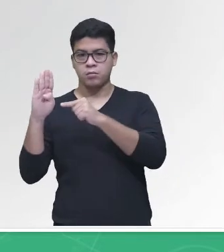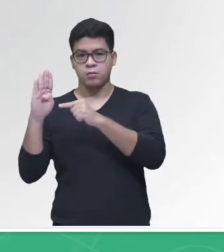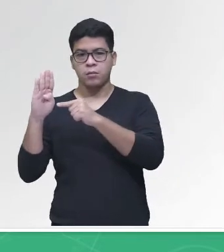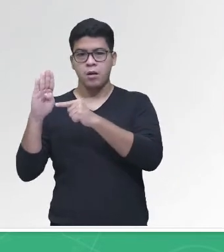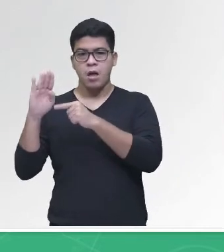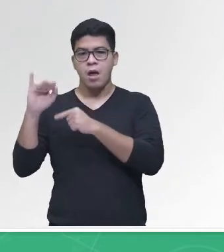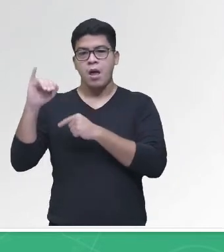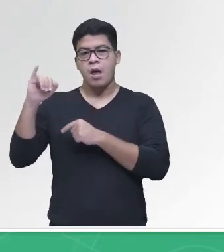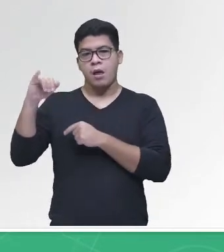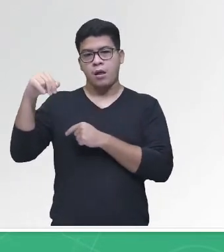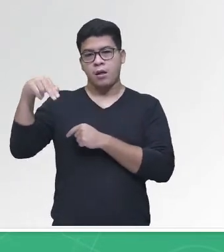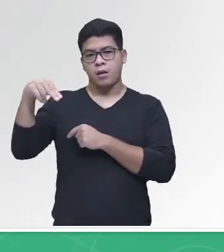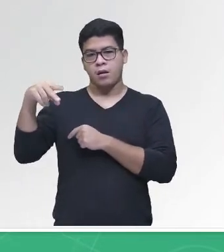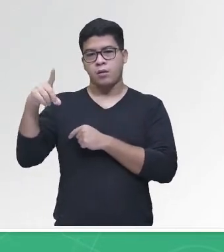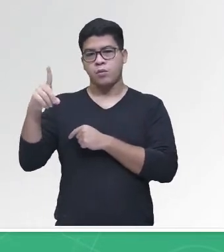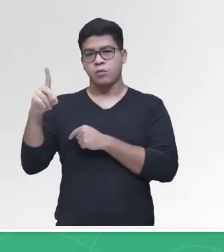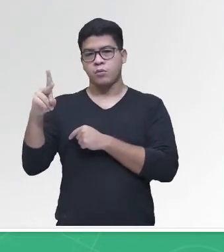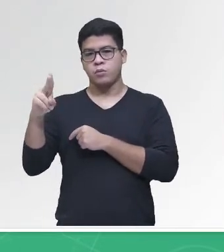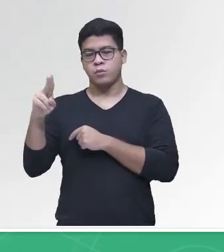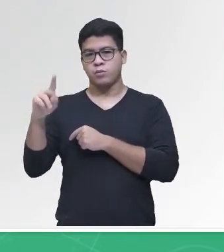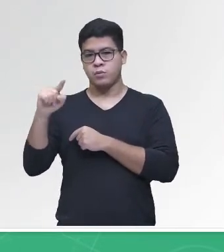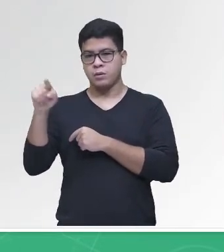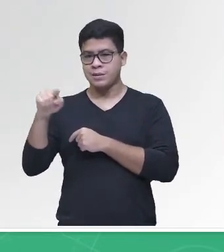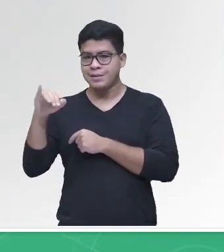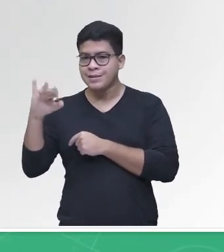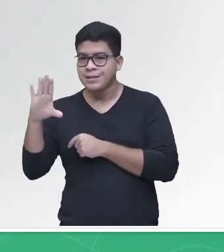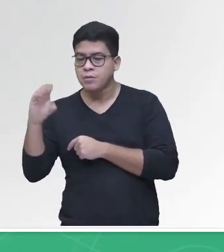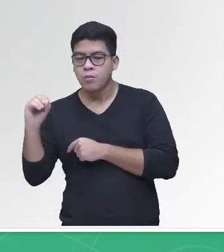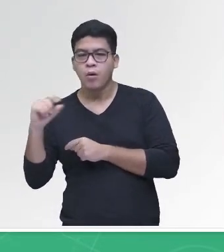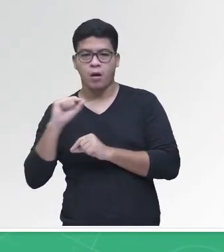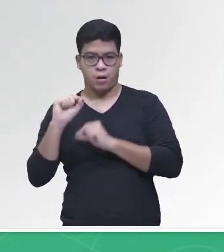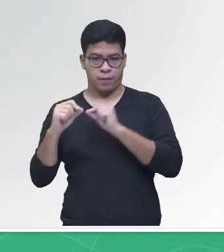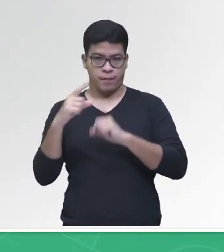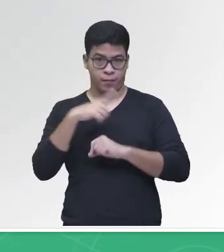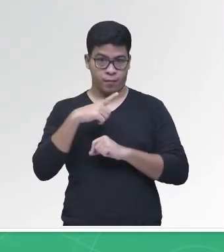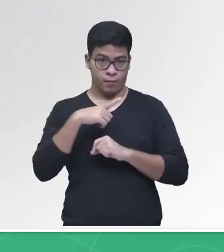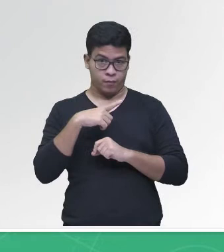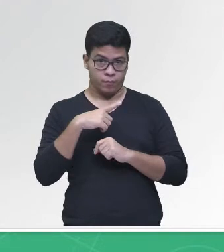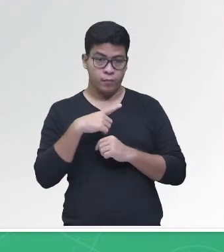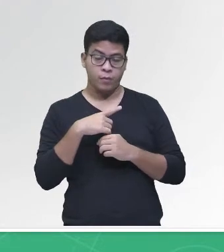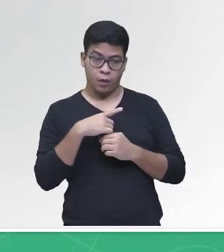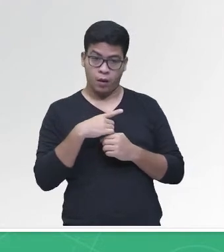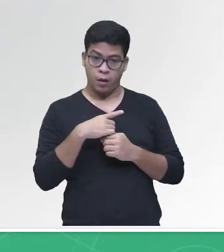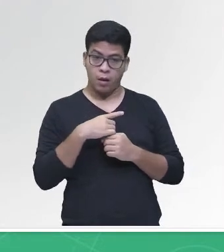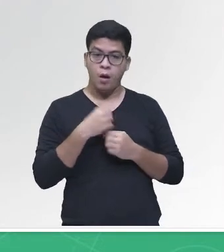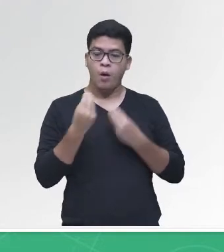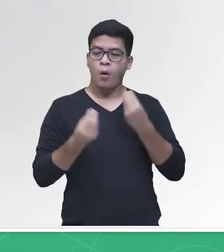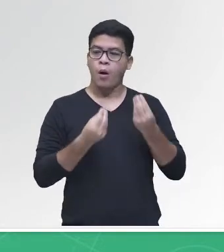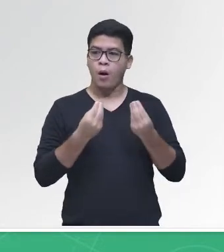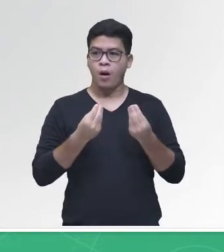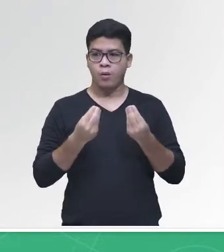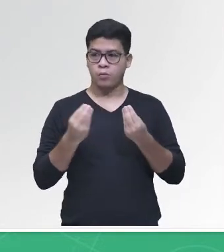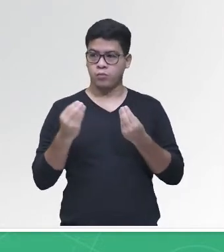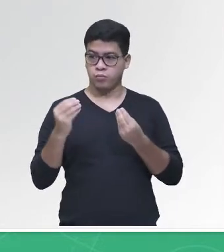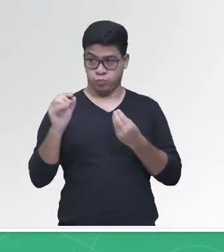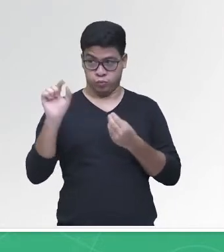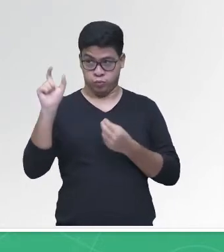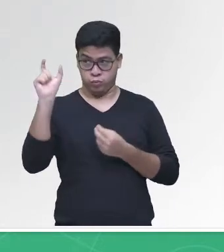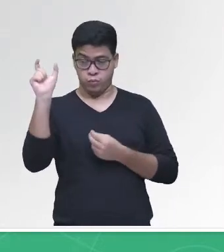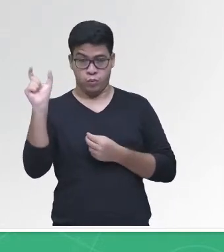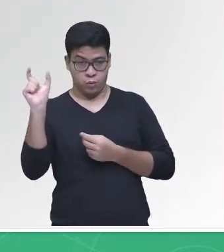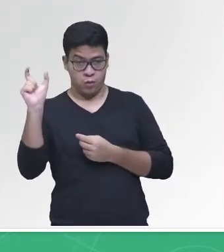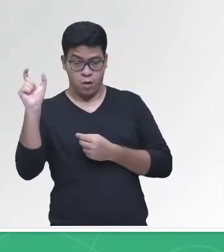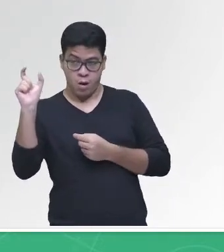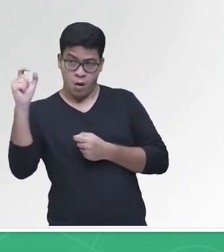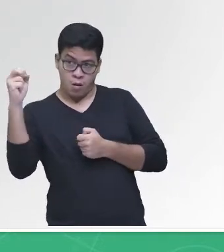Percebam aqui que eu tenho esse condutor e o isolante. Aí temos que a eletrização por indução vai